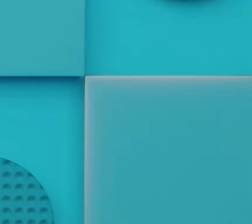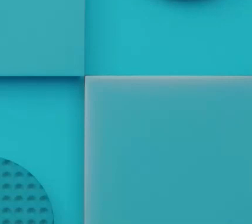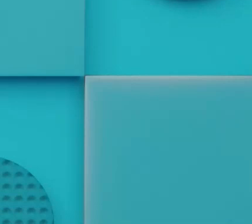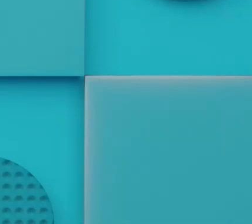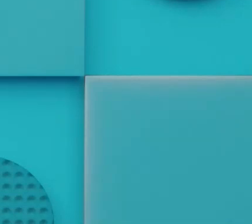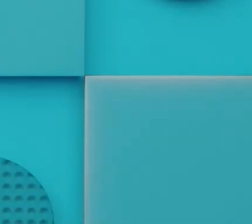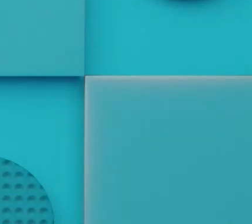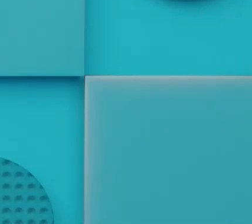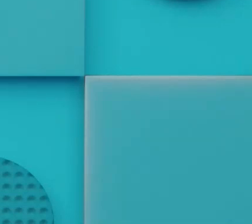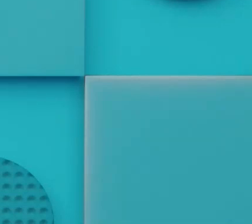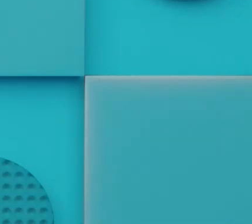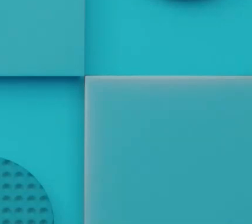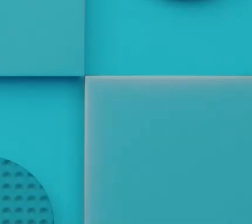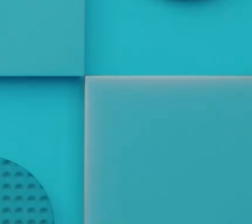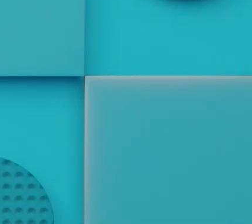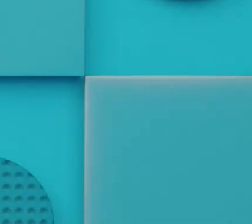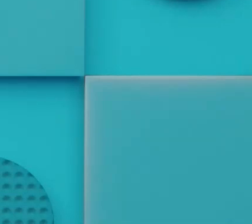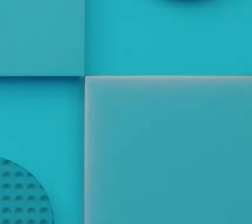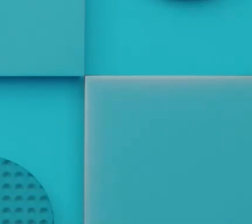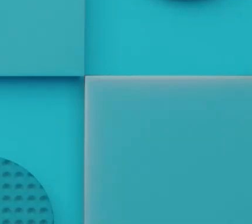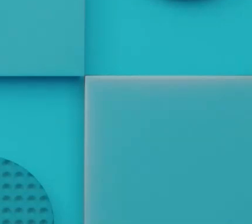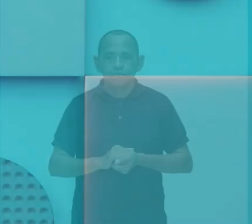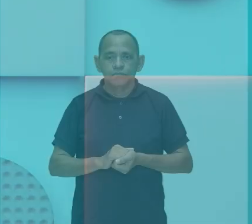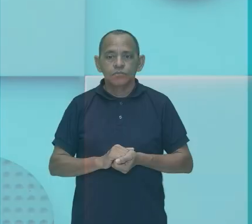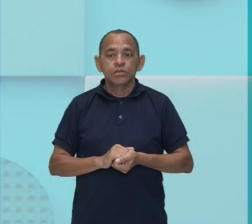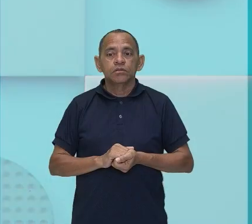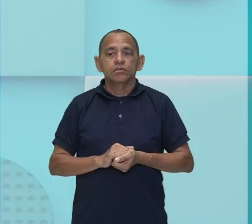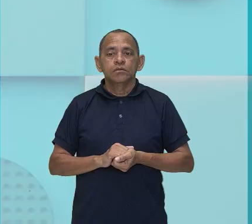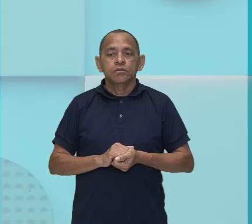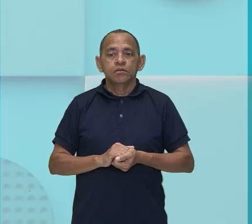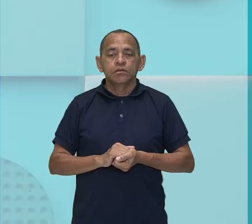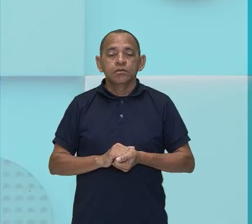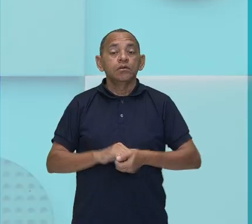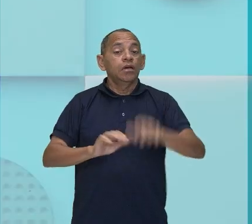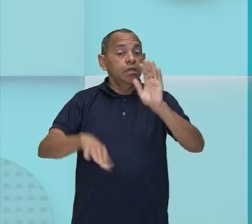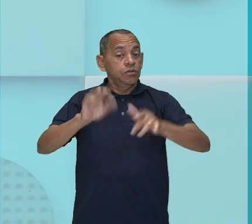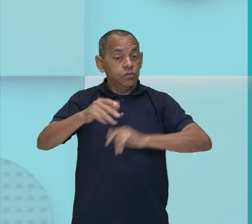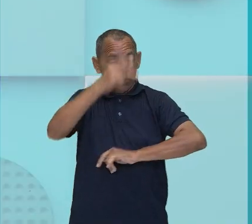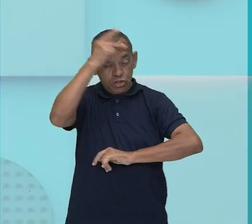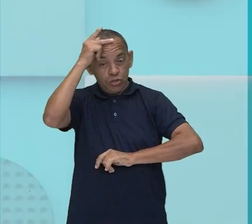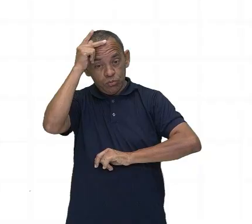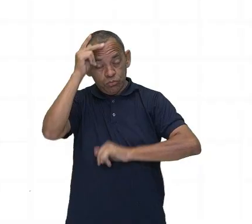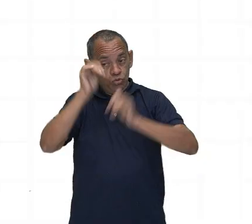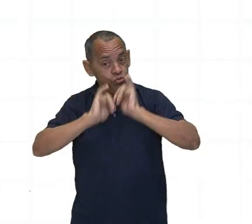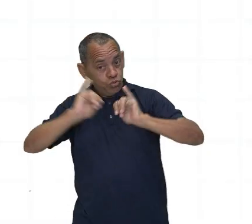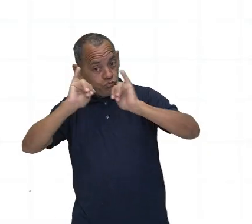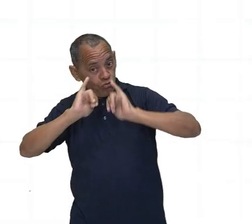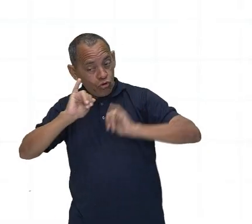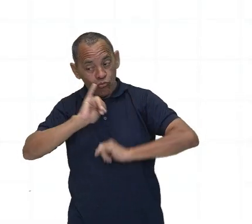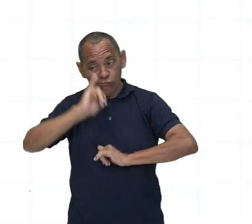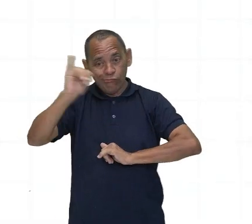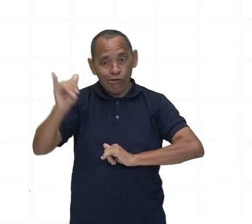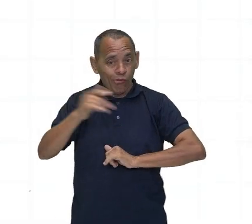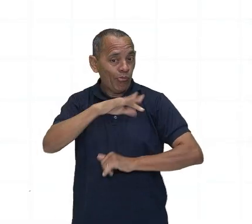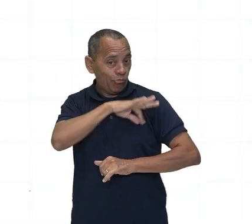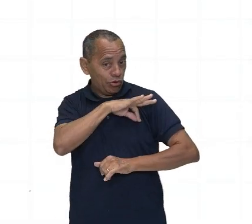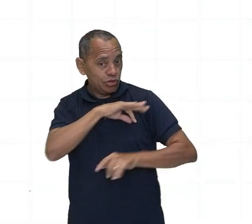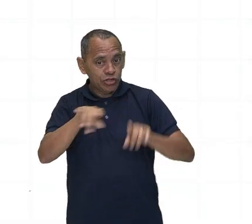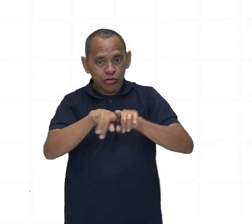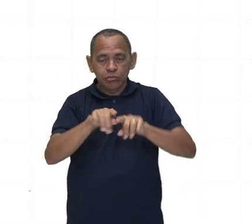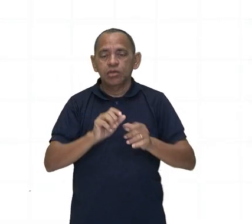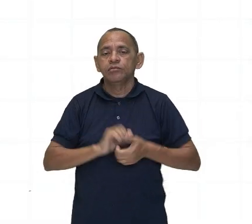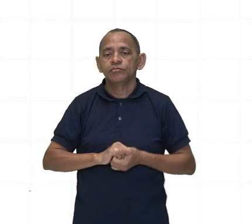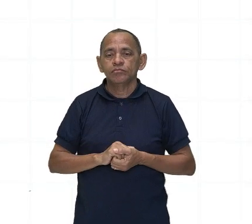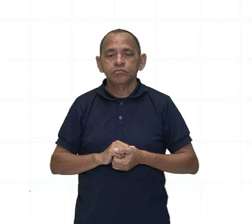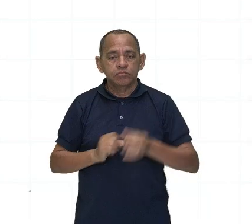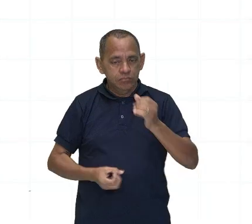essa forma da gente se comunicar, de se expressar para essas questões tão importantes da sociedade, ok? Muito bem.